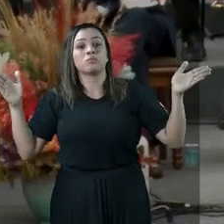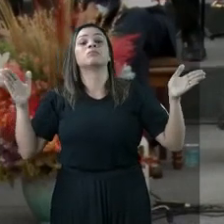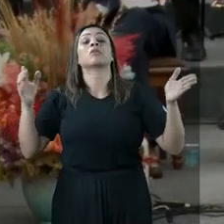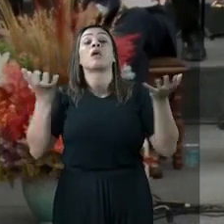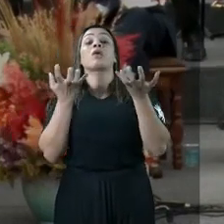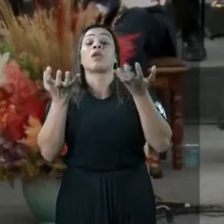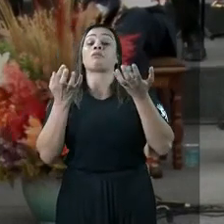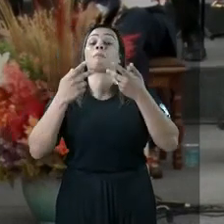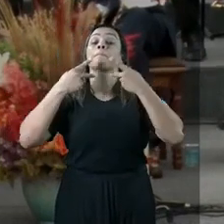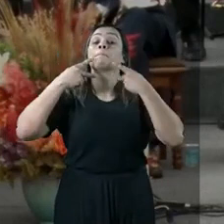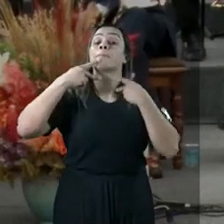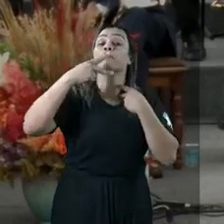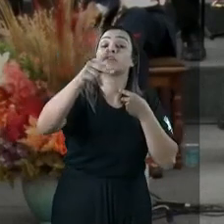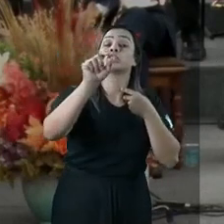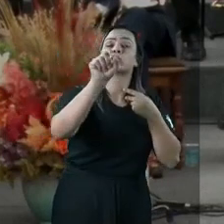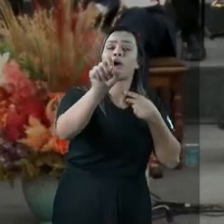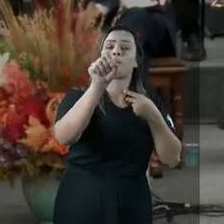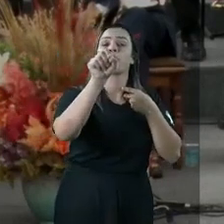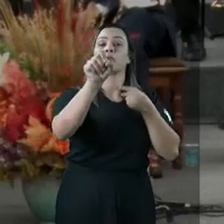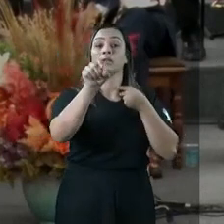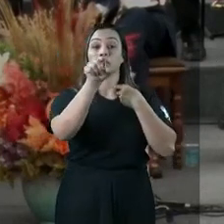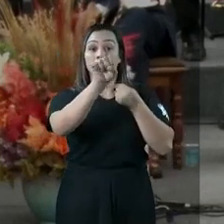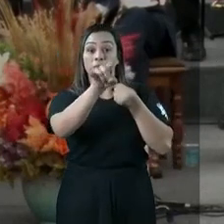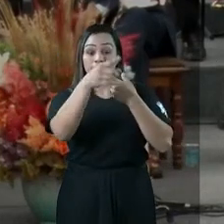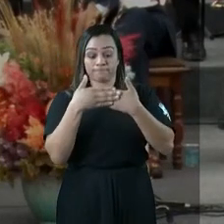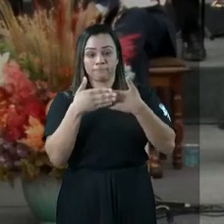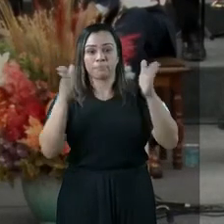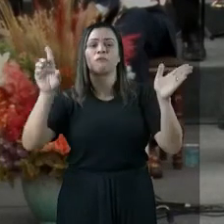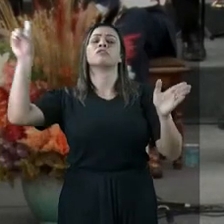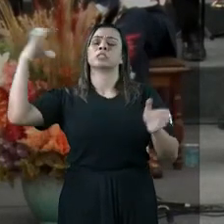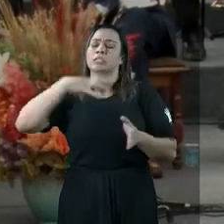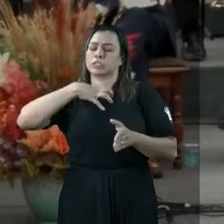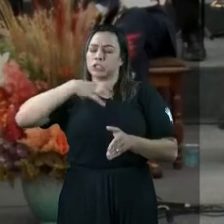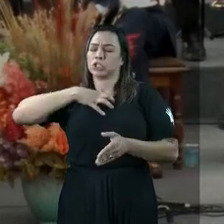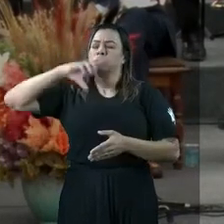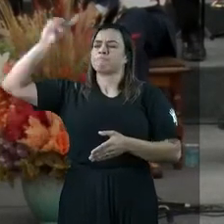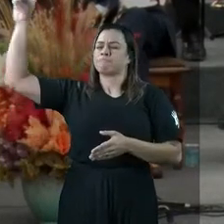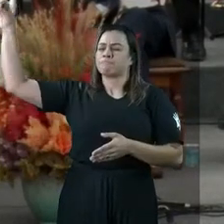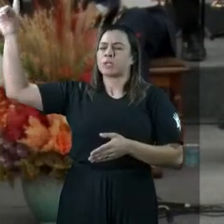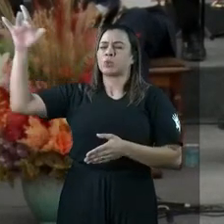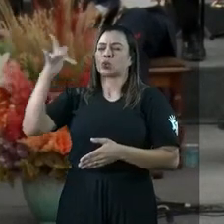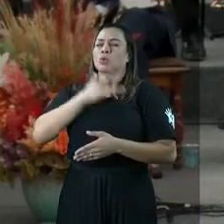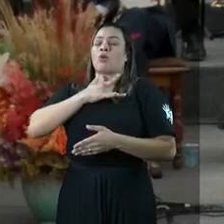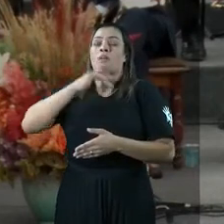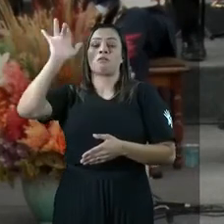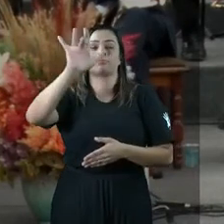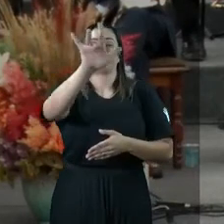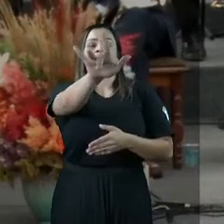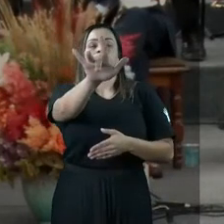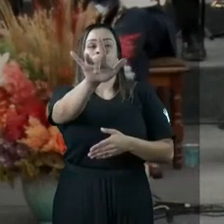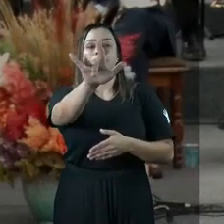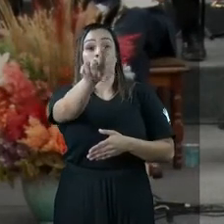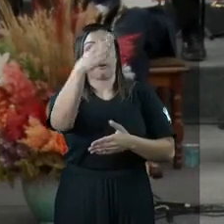com a vestimenta adequada vai bailar na presença do Rei da Glória. Quem está comigo, levante a mão